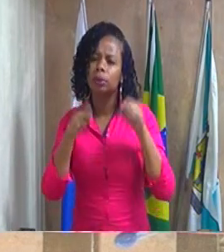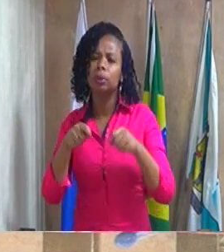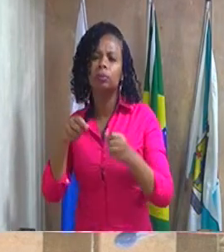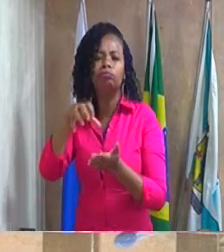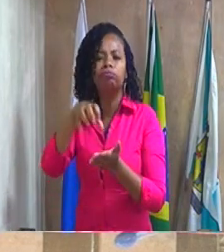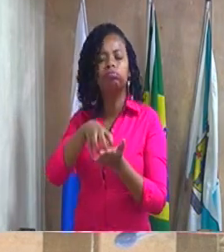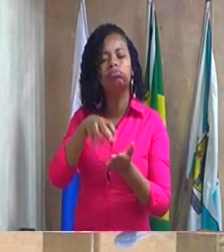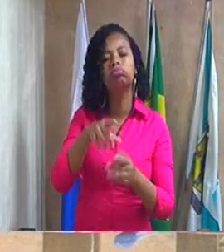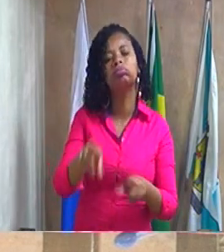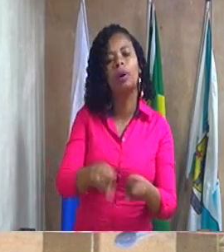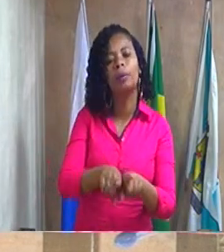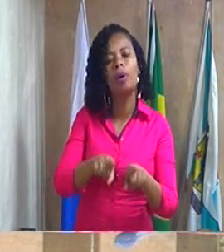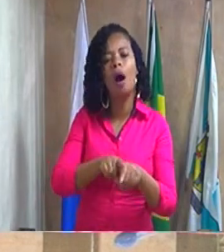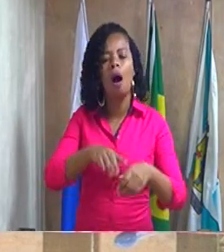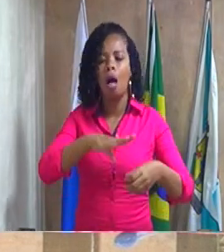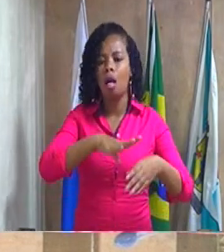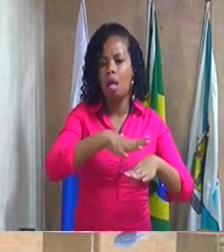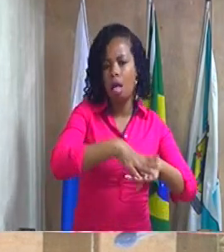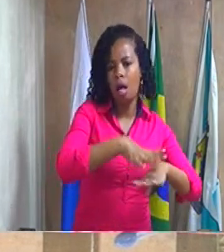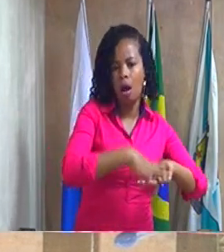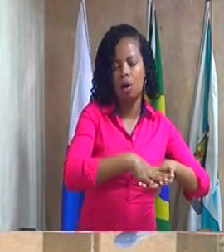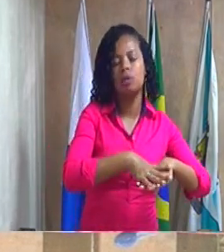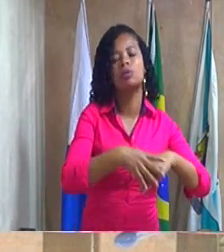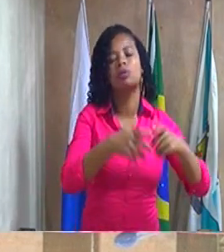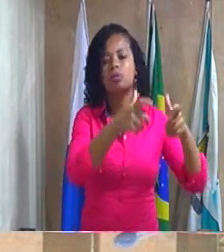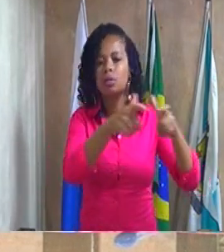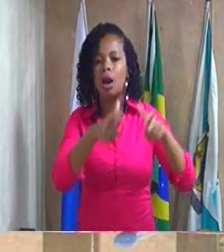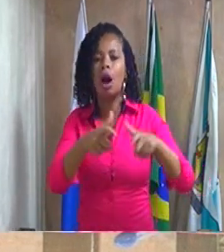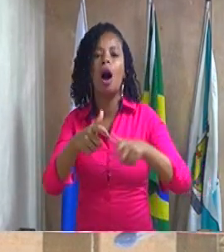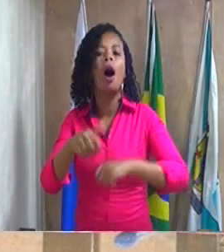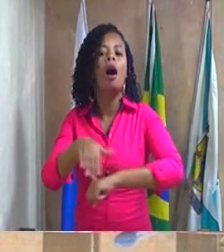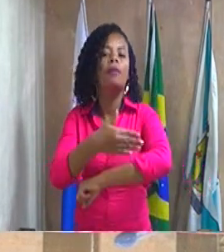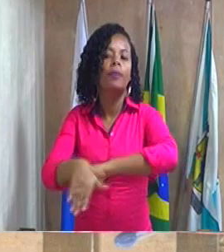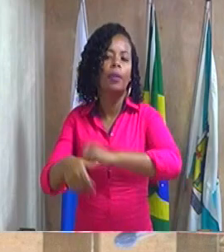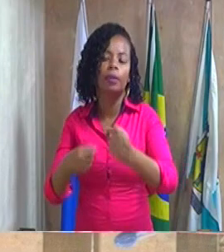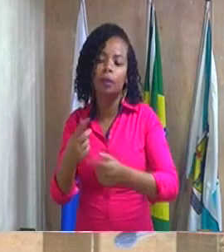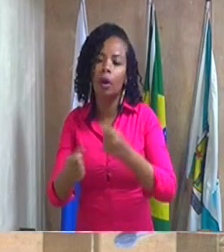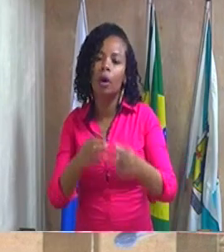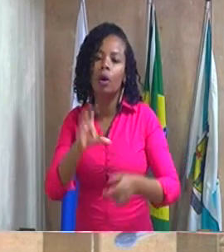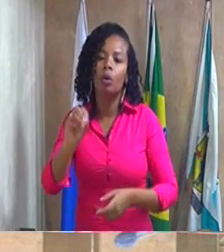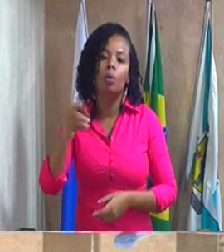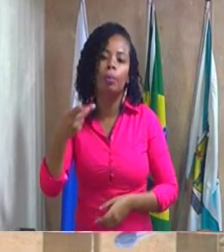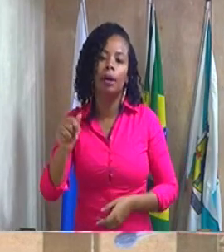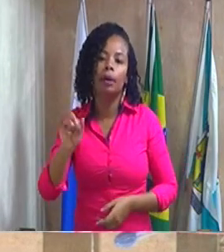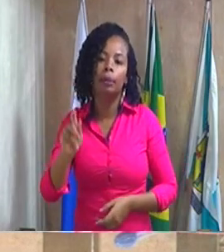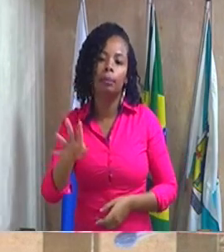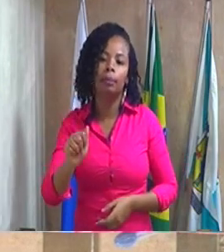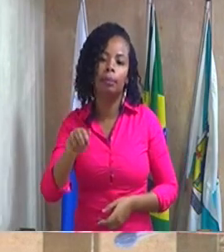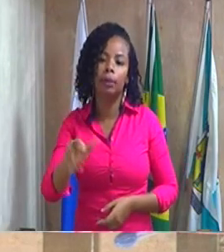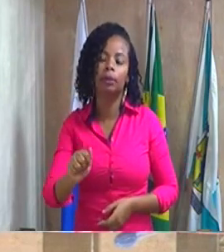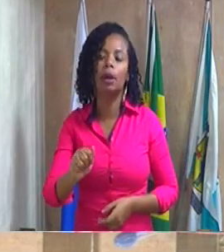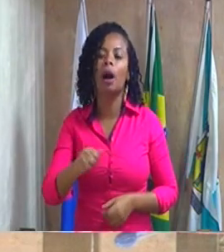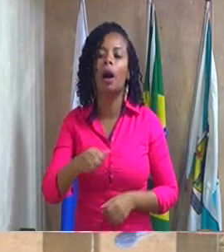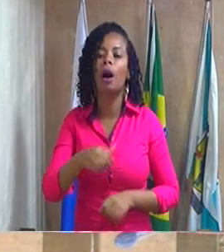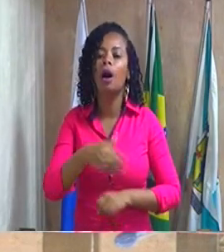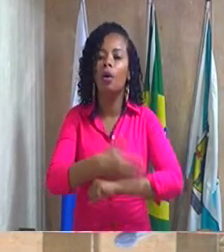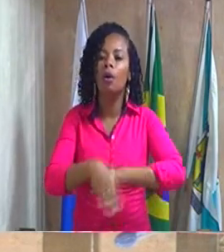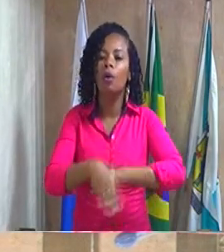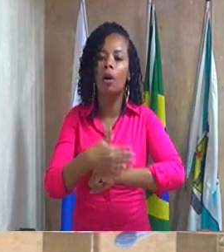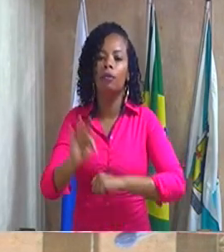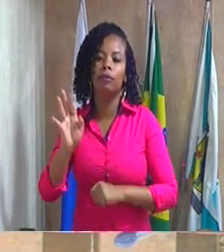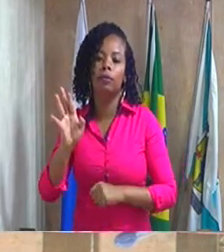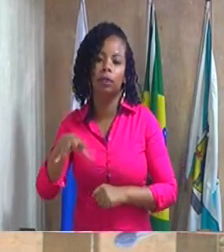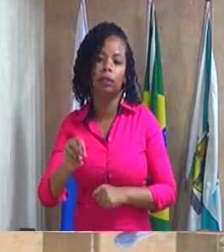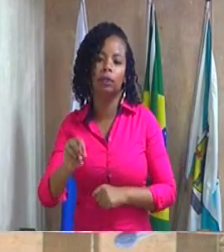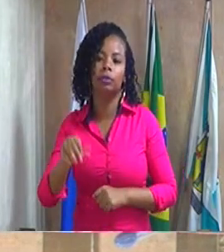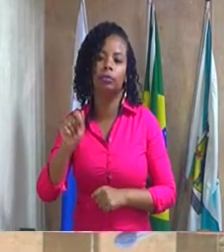de tampa em bueiro localizada na Avenida Copacabana, no trecho próximo à rua Fernandes Vieira, bairro